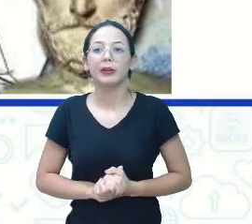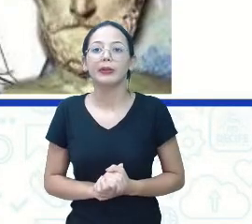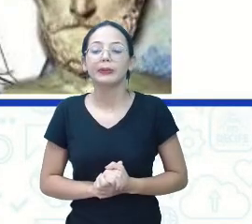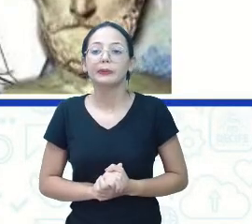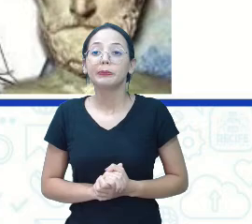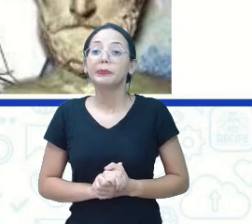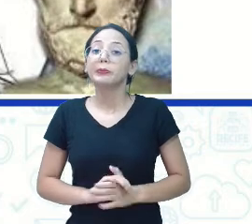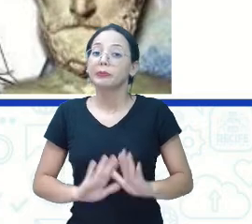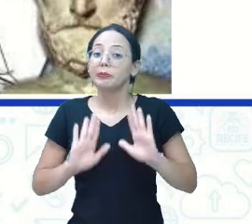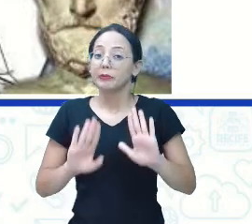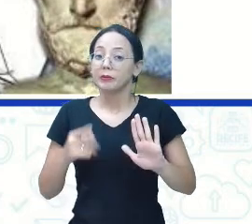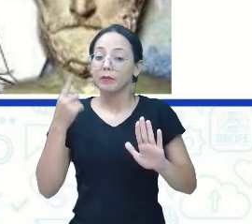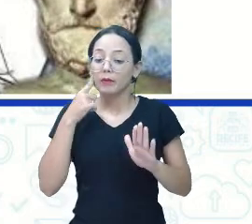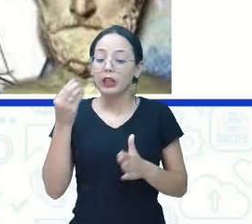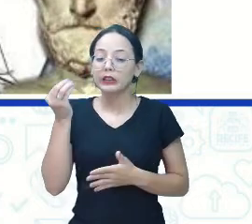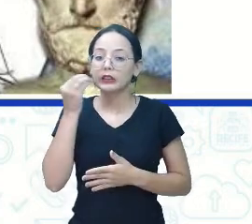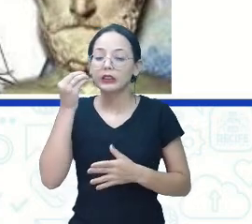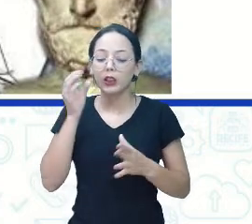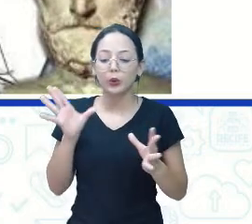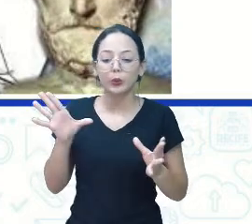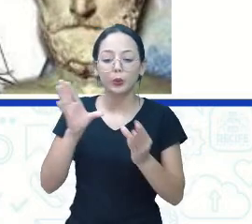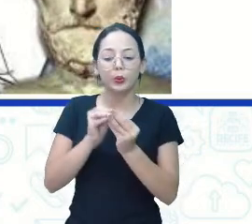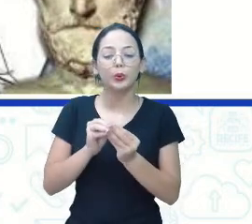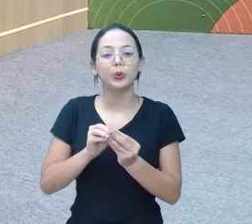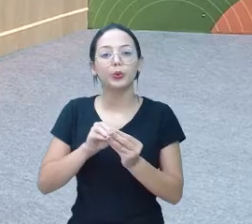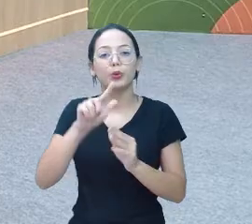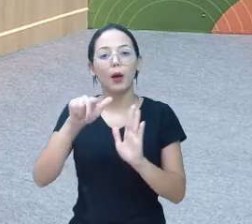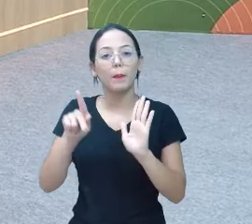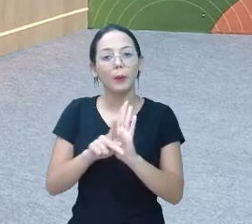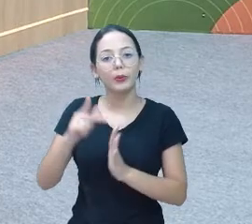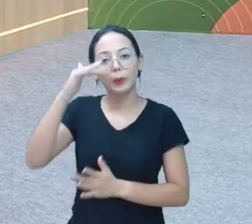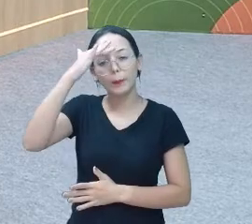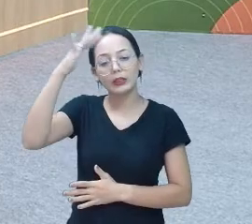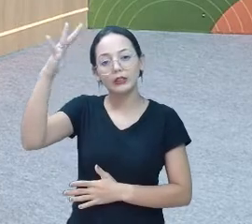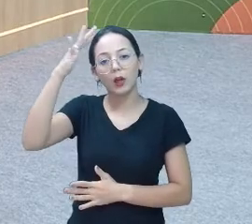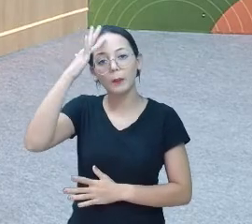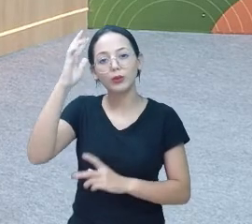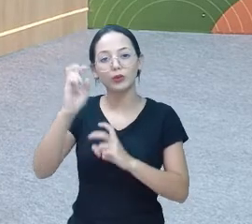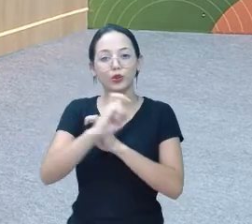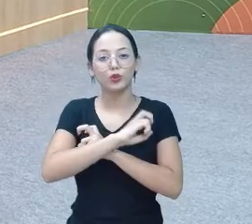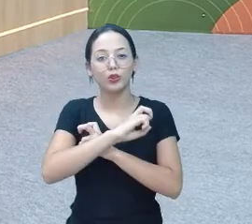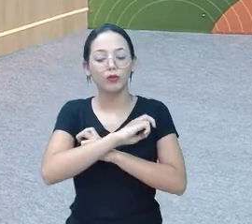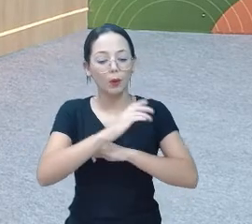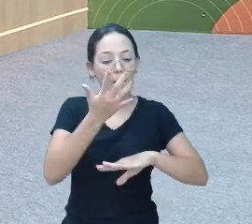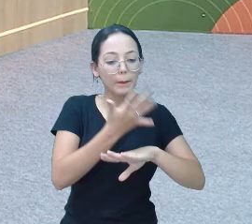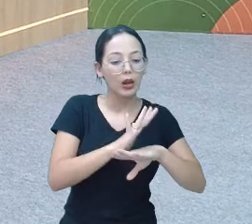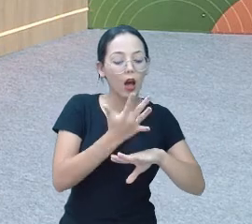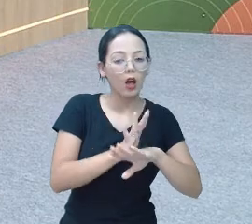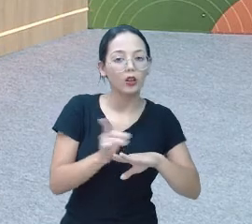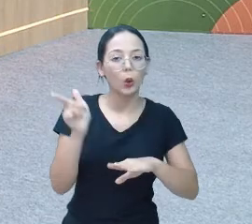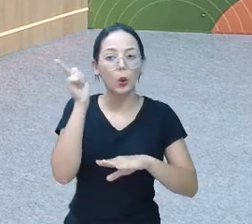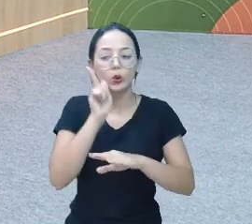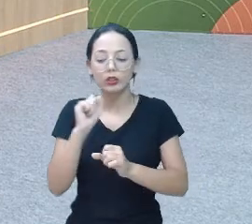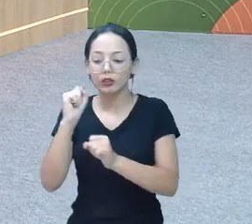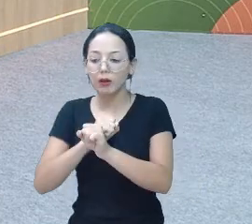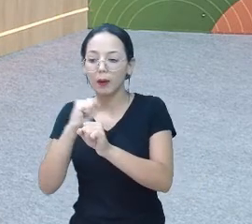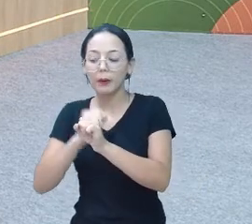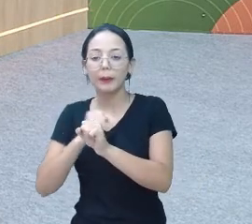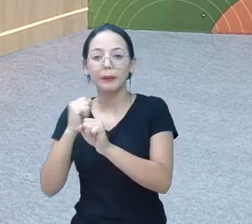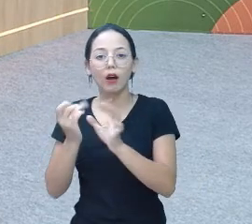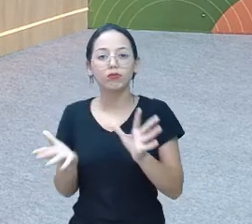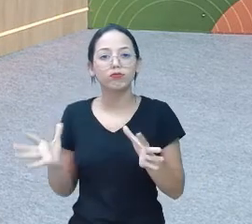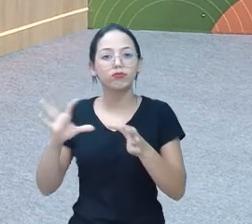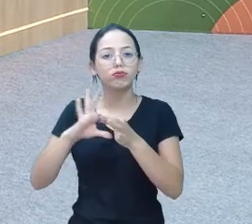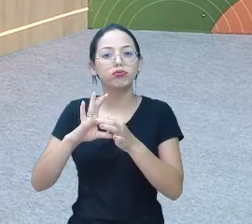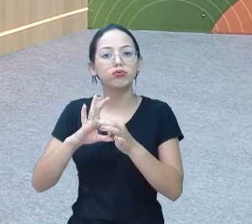Só que aquilo que a gente está tentando sintetizar como sendo o pensamento egípcio, da prática para se chegar a construções como aquela,